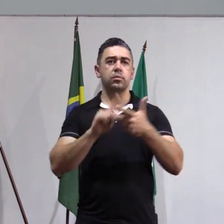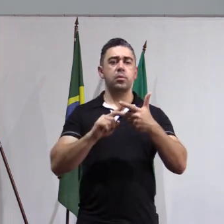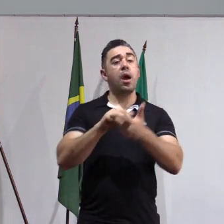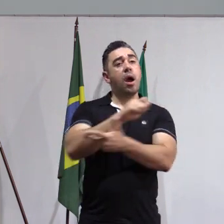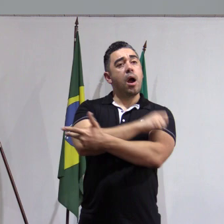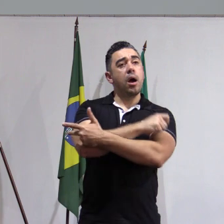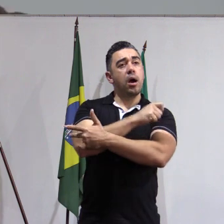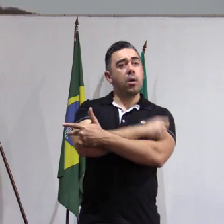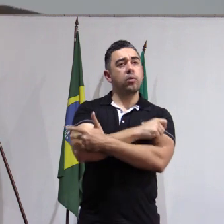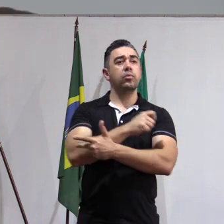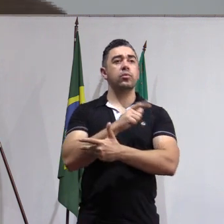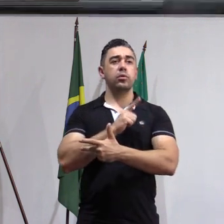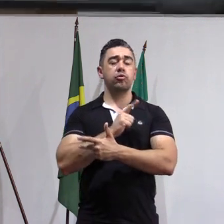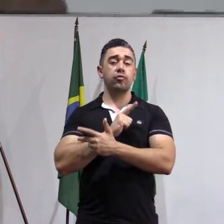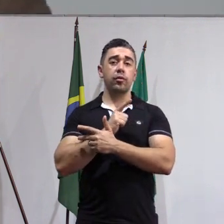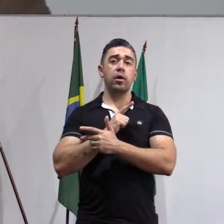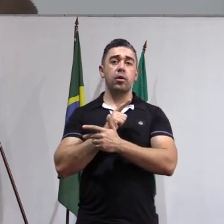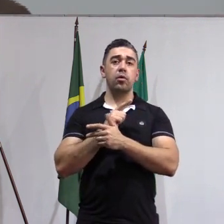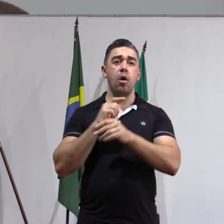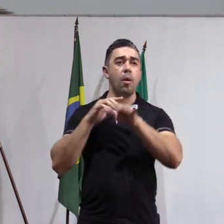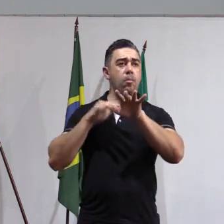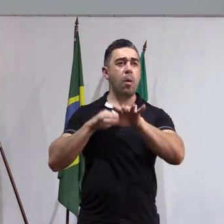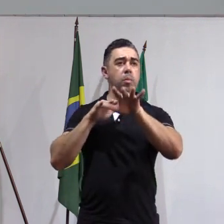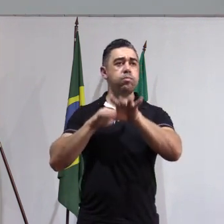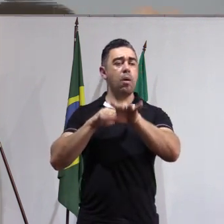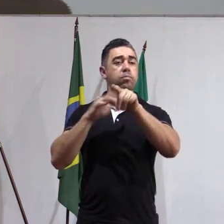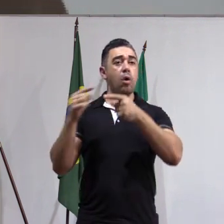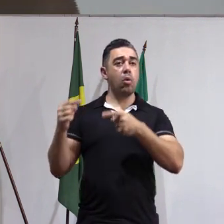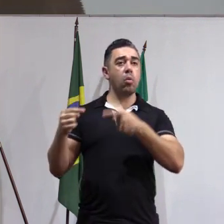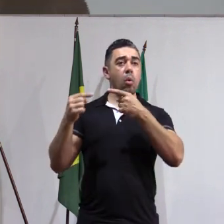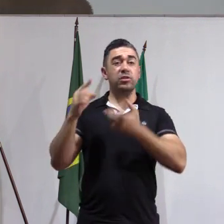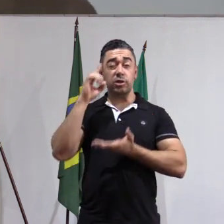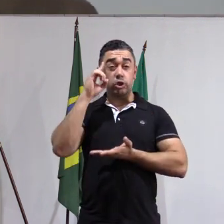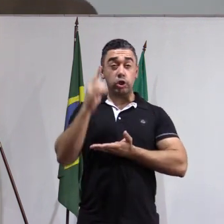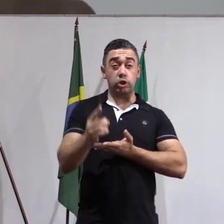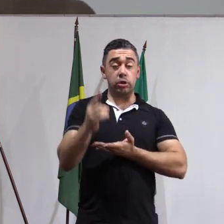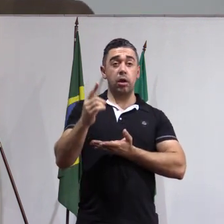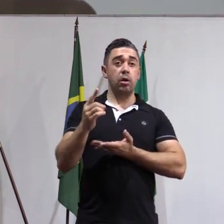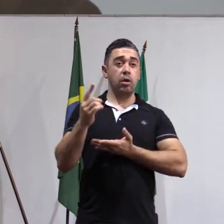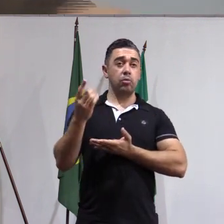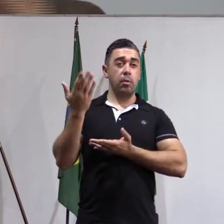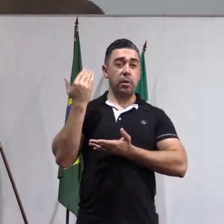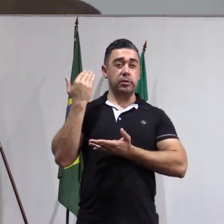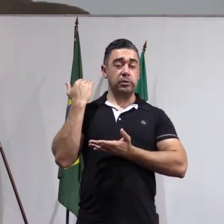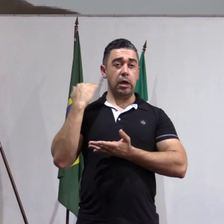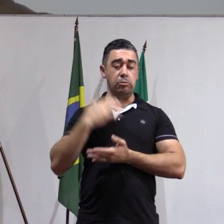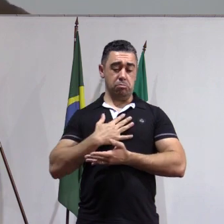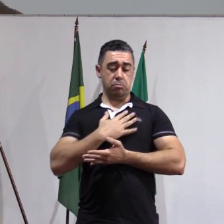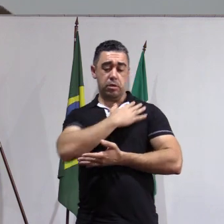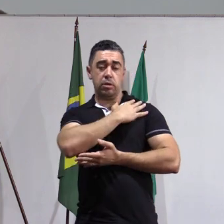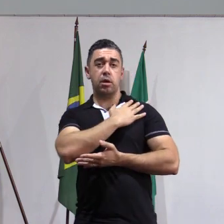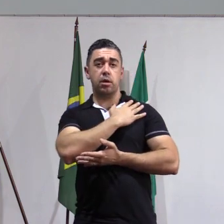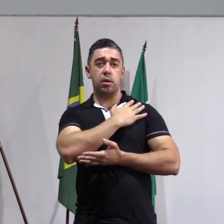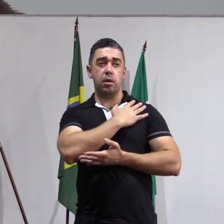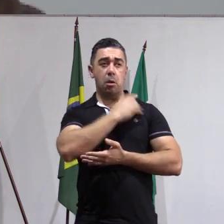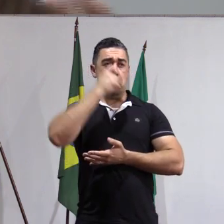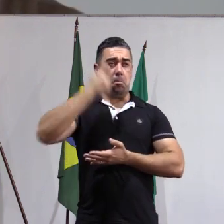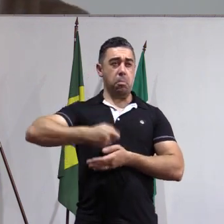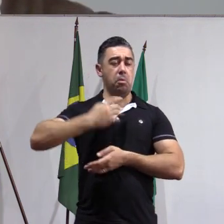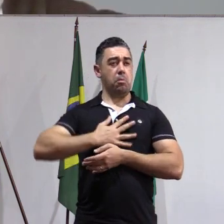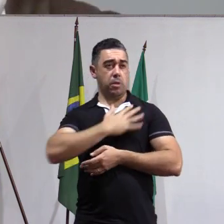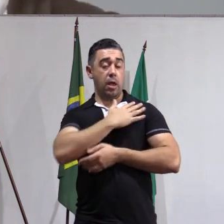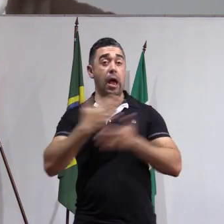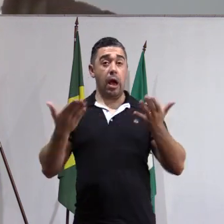alunos que combateram a ditadura militar e que fizeram a redemocratização nela. Nessa sala estão presentes,